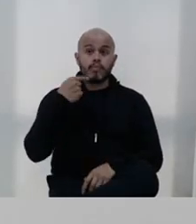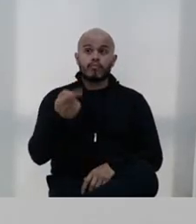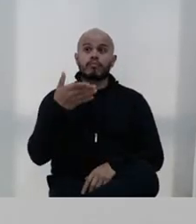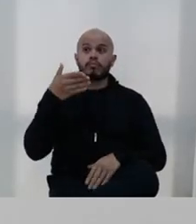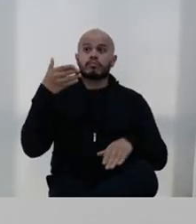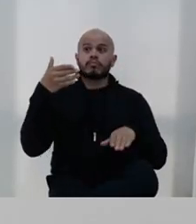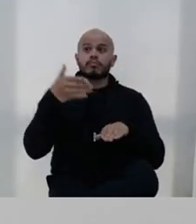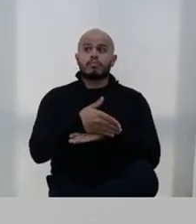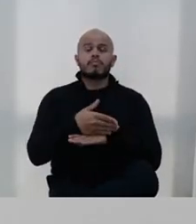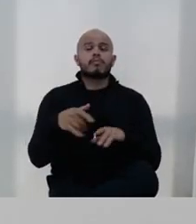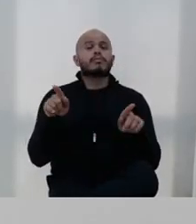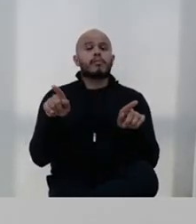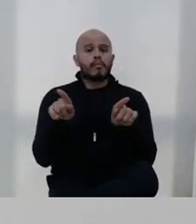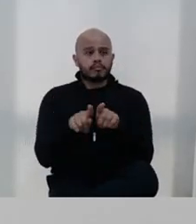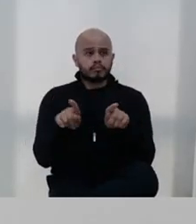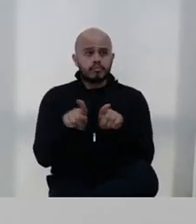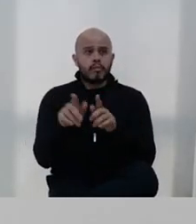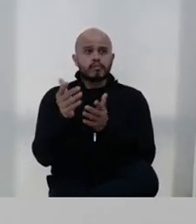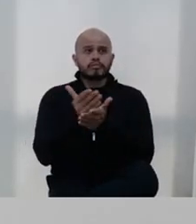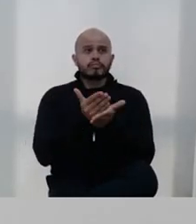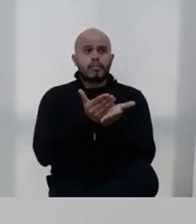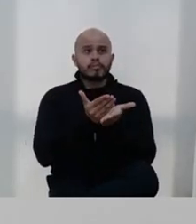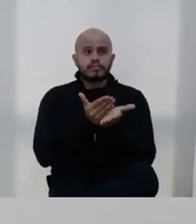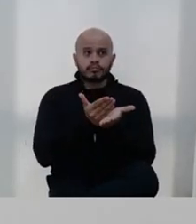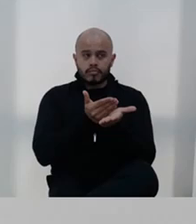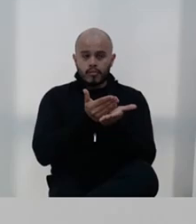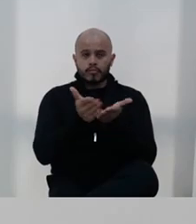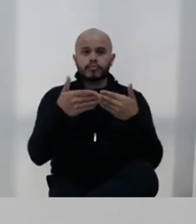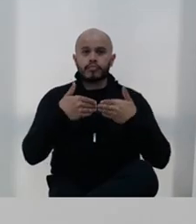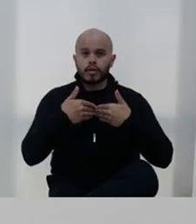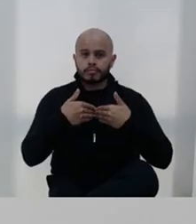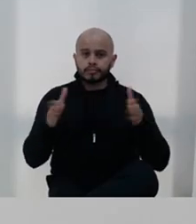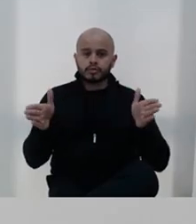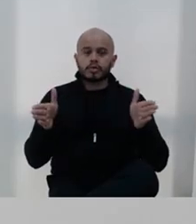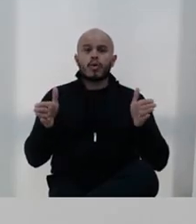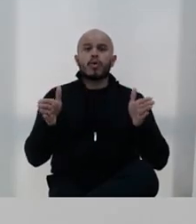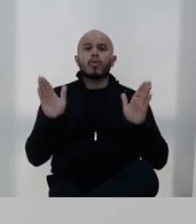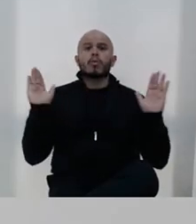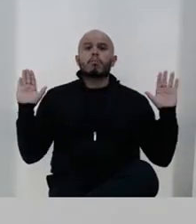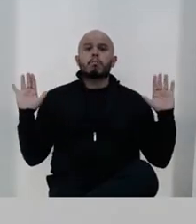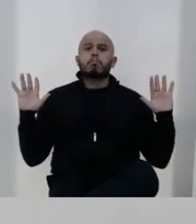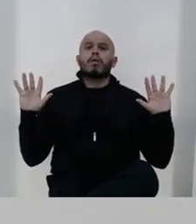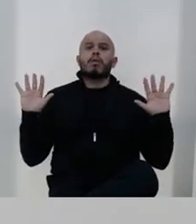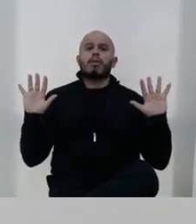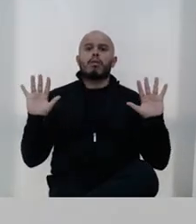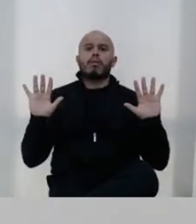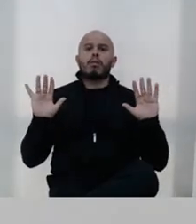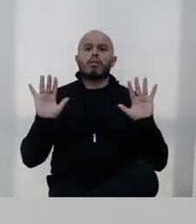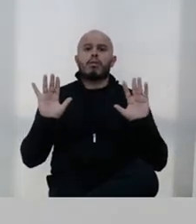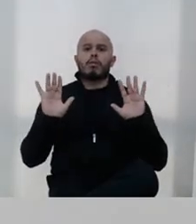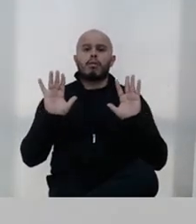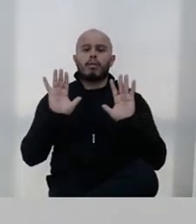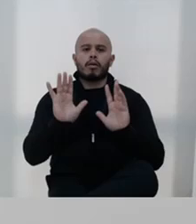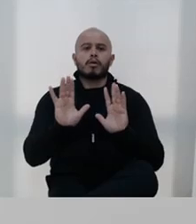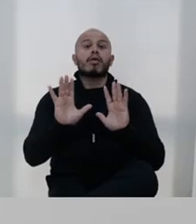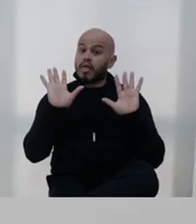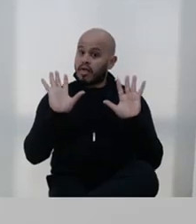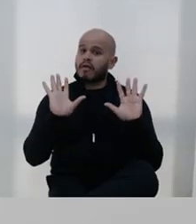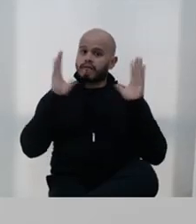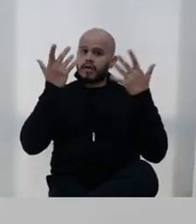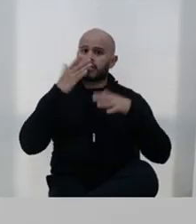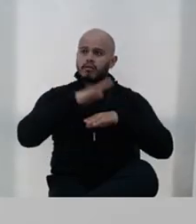excelências, do início e da abertura de um mutirão, um evento que foi realizado